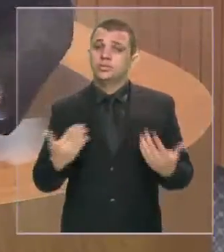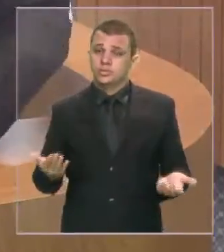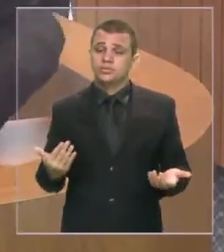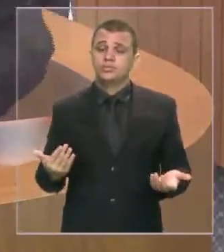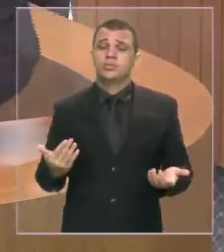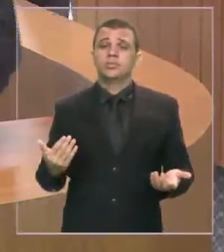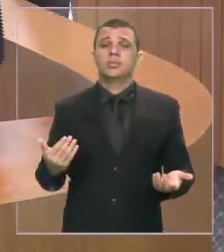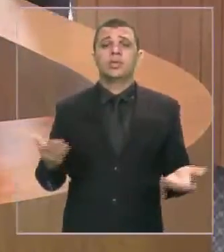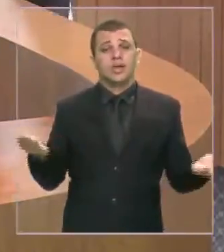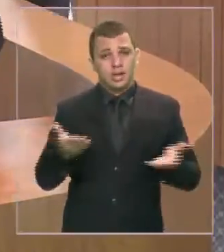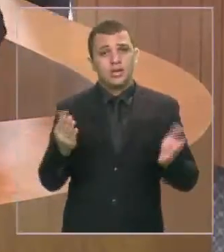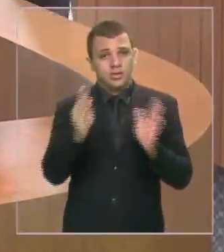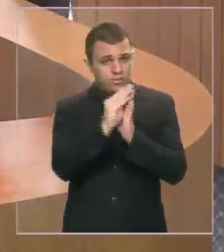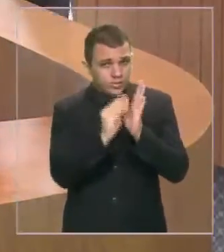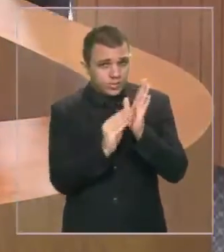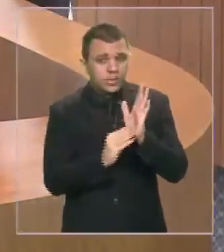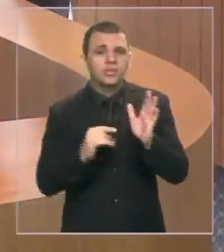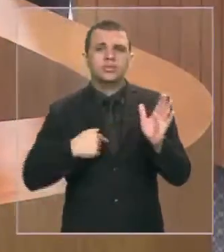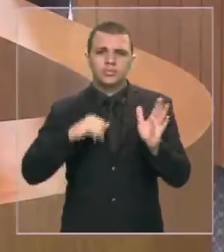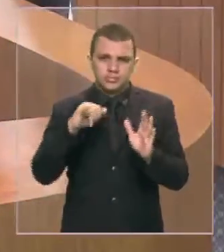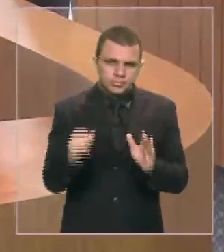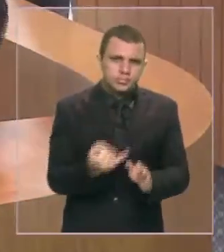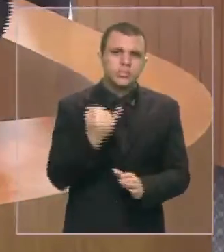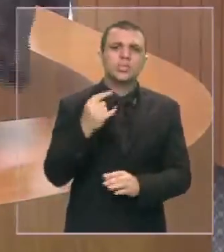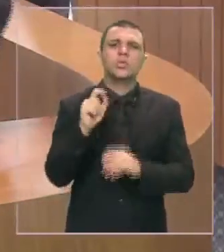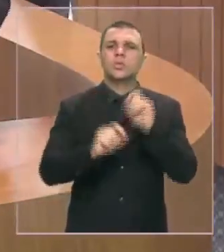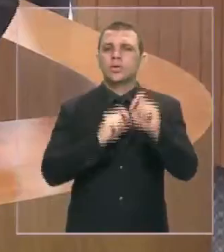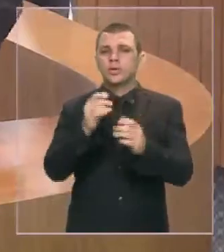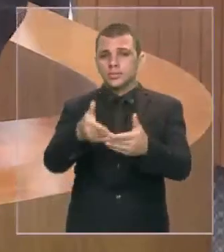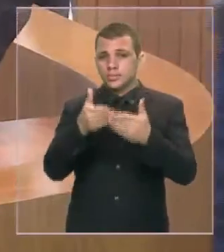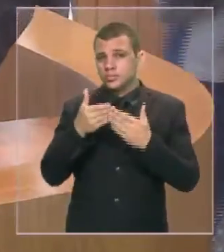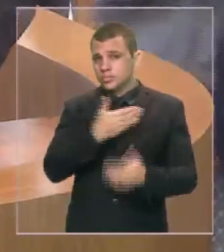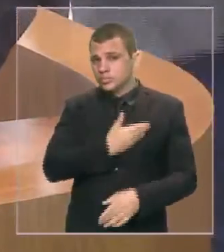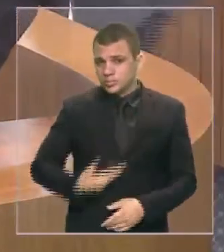aproveitar e pedir que o governador Flávio Dino